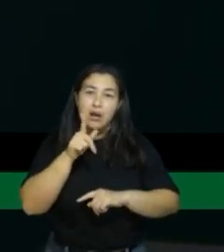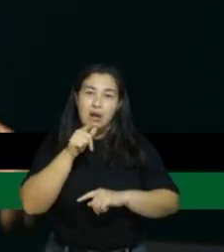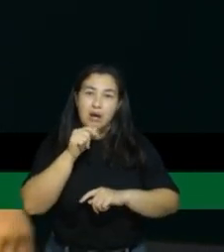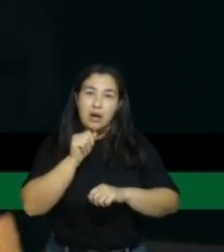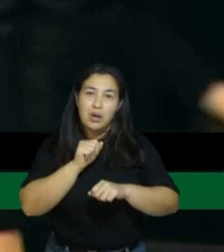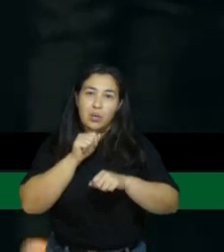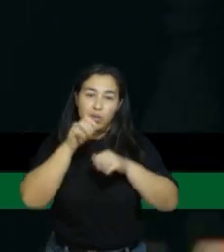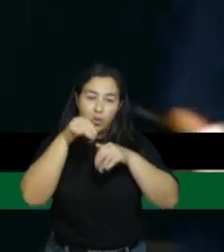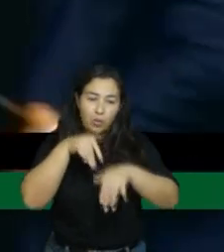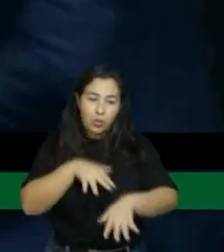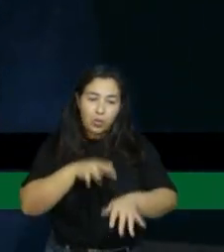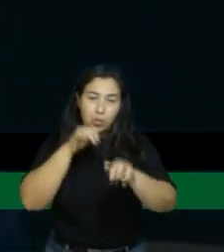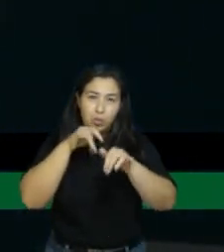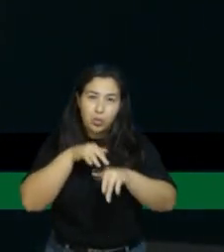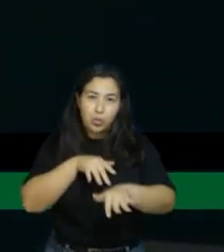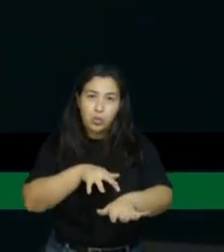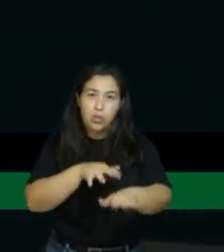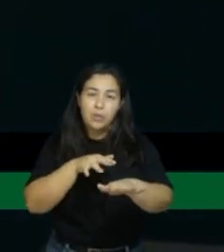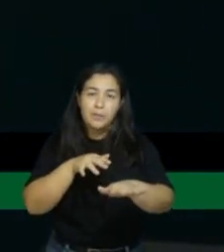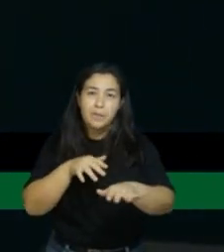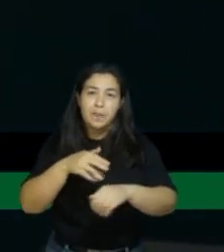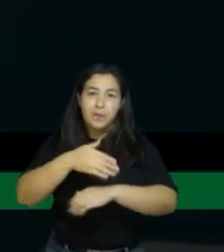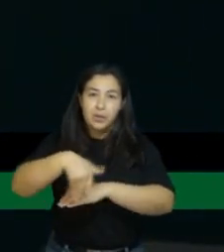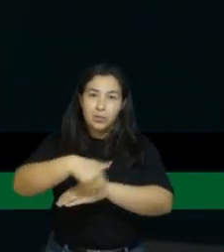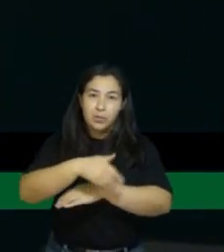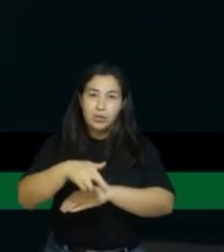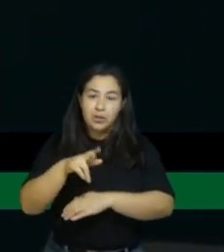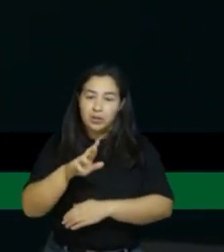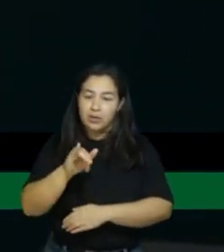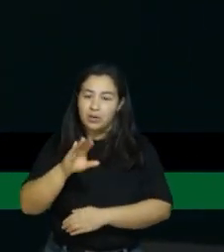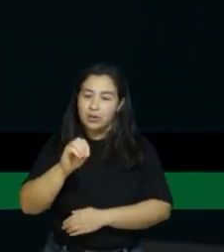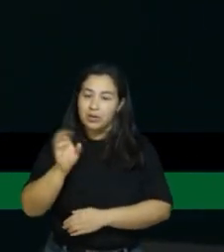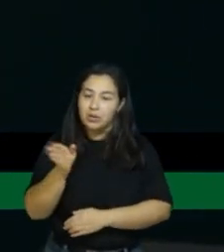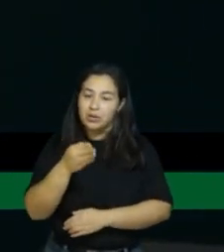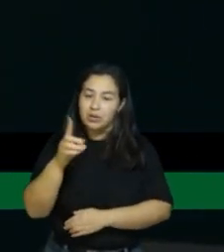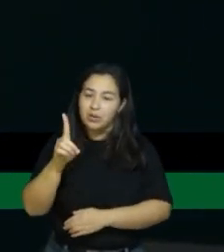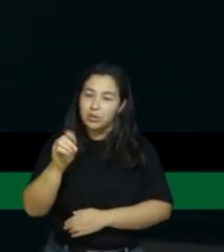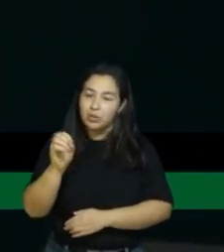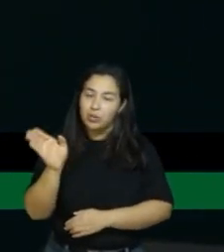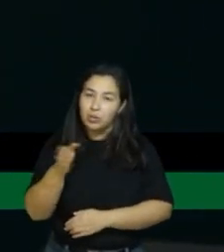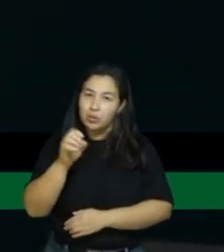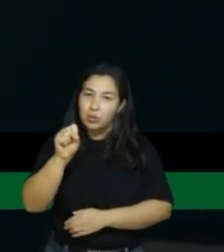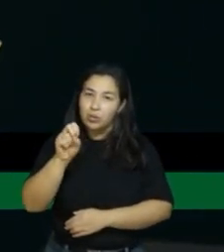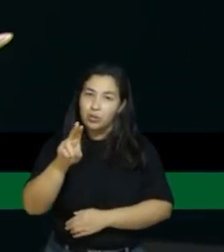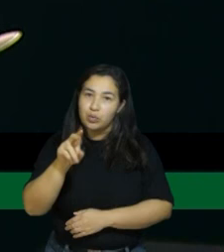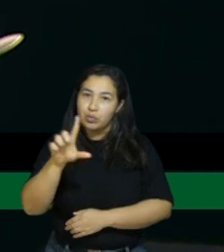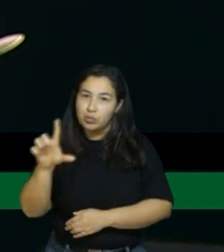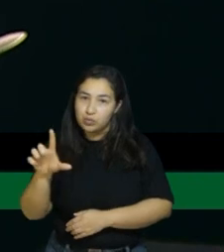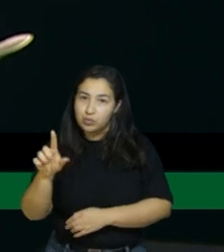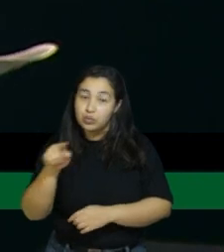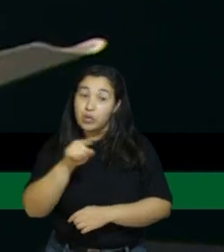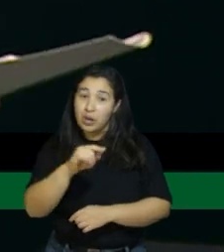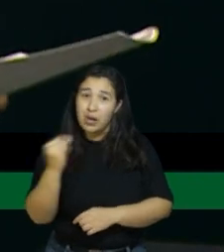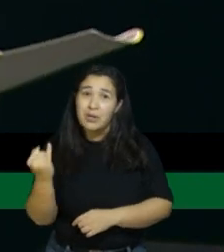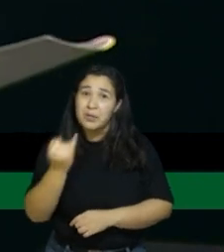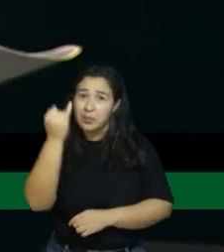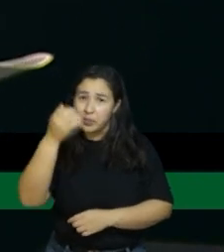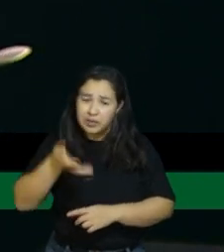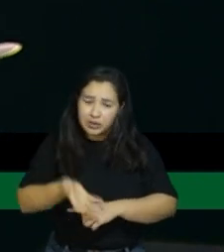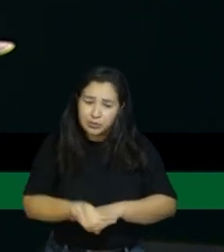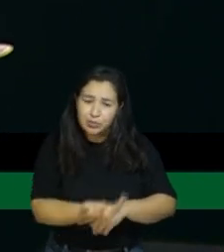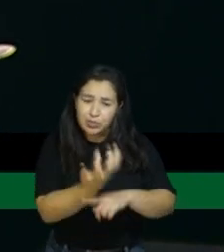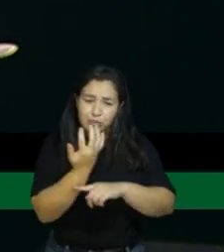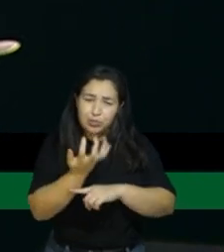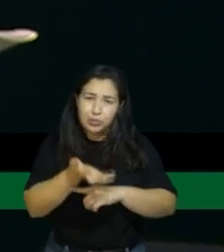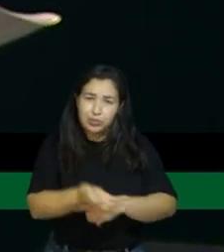governador do Estado estará lá Governador Jorginho Melo trazendo essa obra importantíssima para essa região e que seja o início